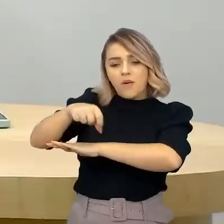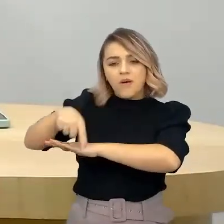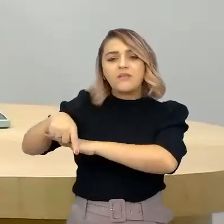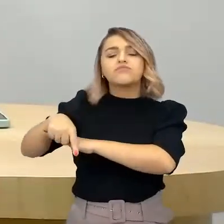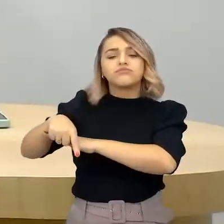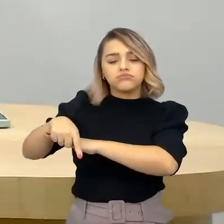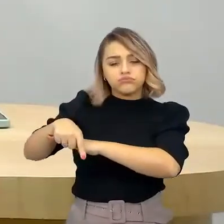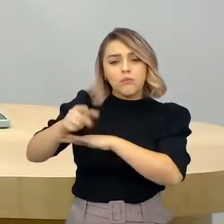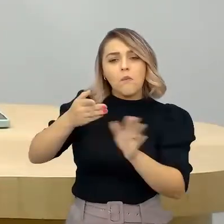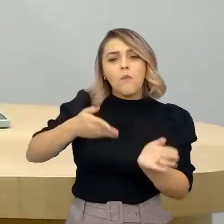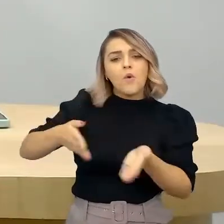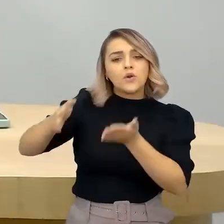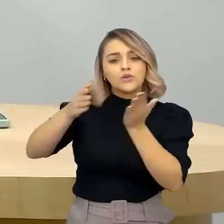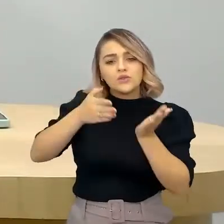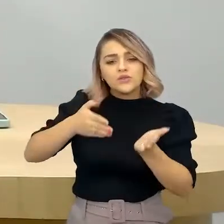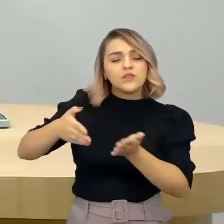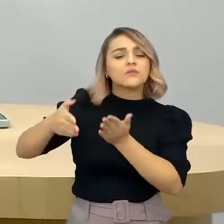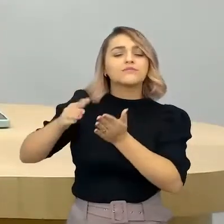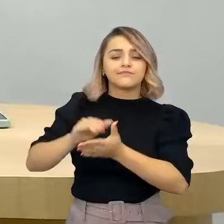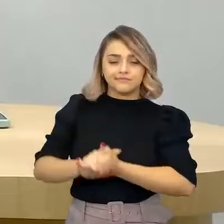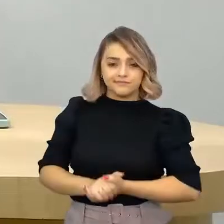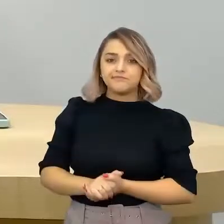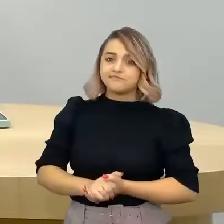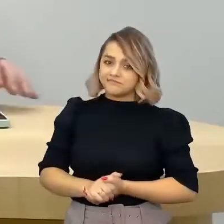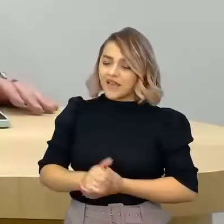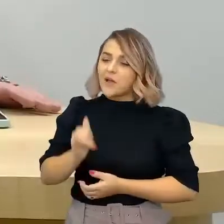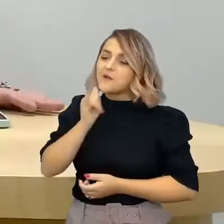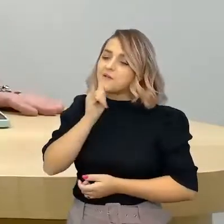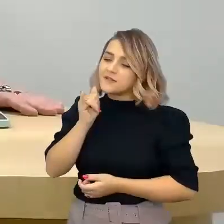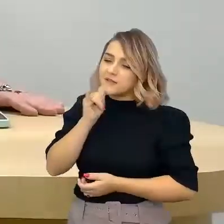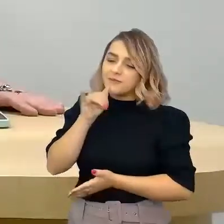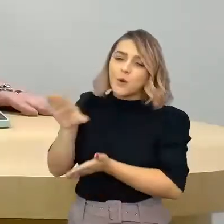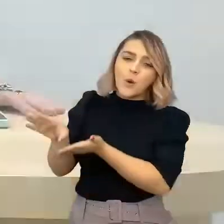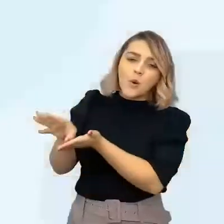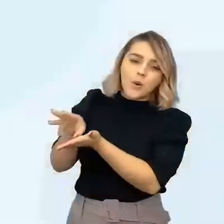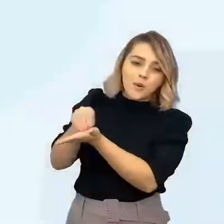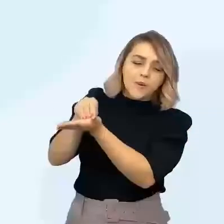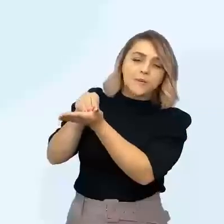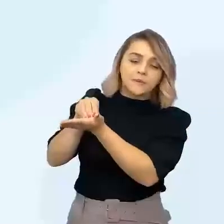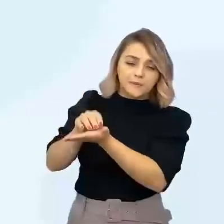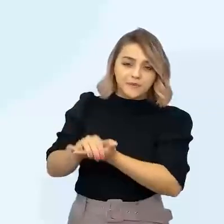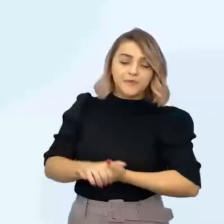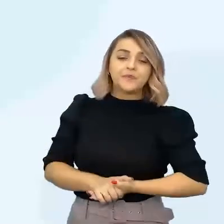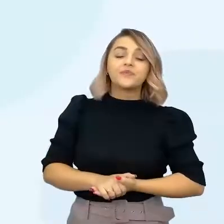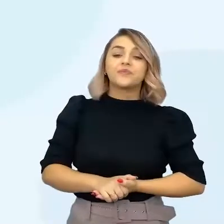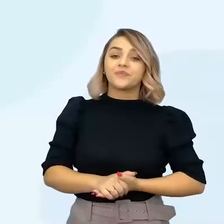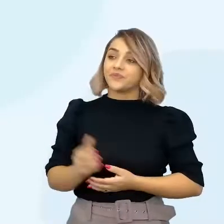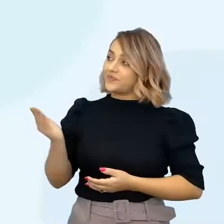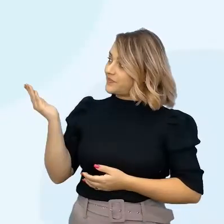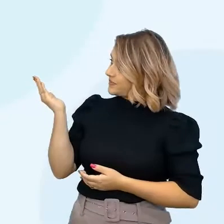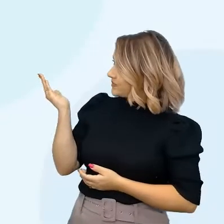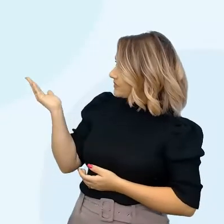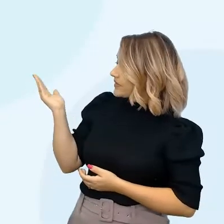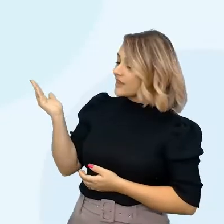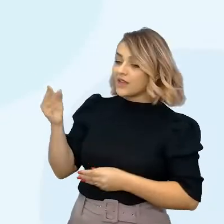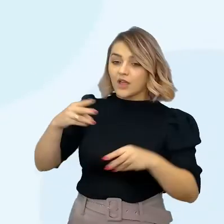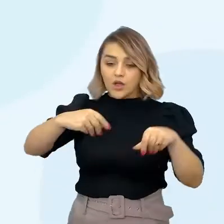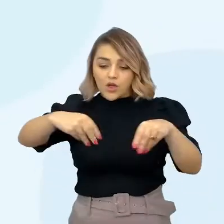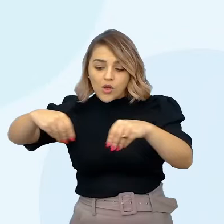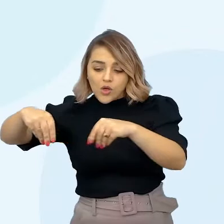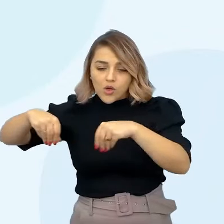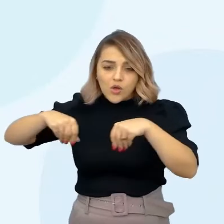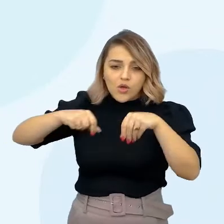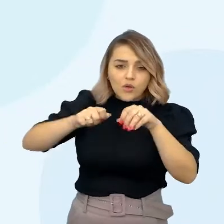é um exemplo a ser seguido. Vamos lá para a próxima tela para ver aí o que é o solo. Então o solo é o resultado